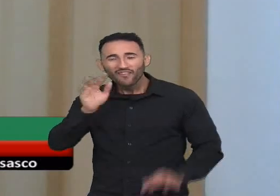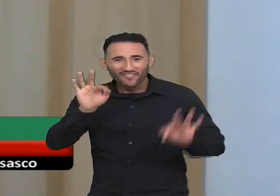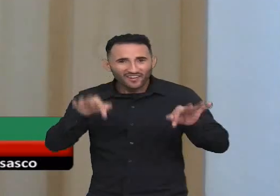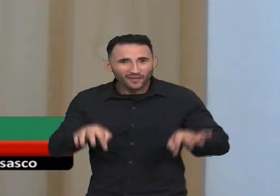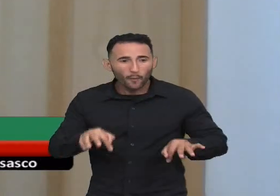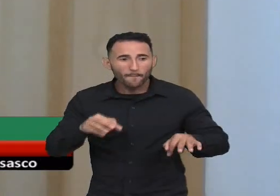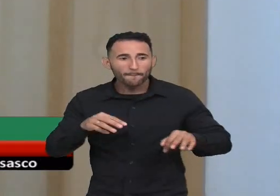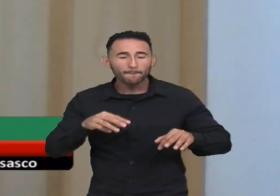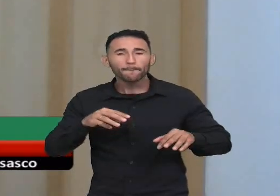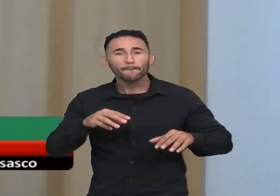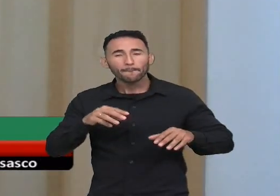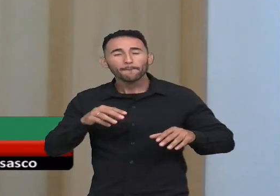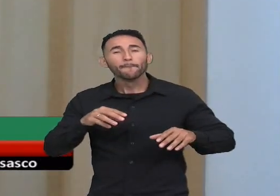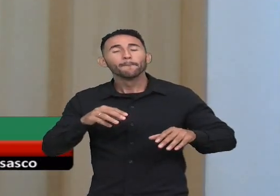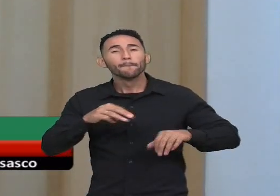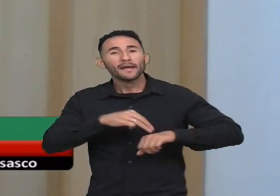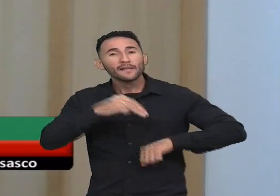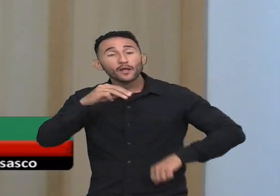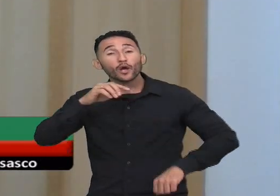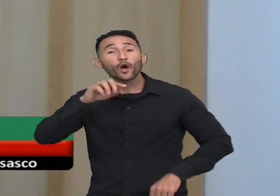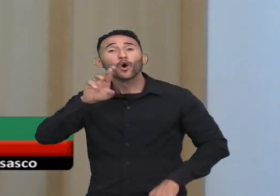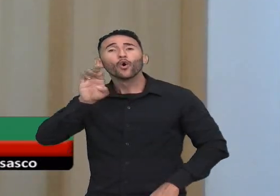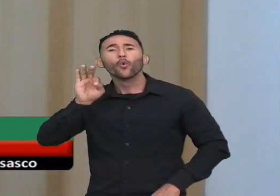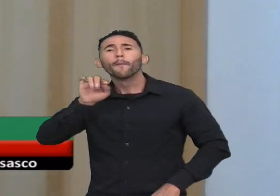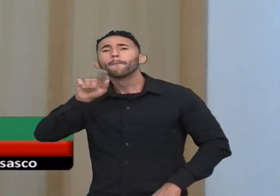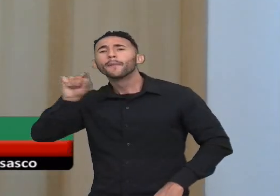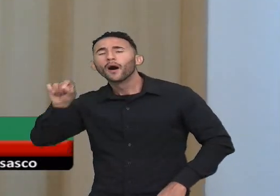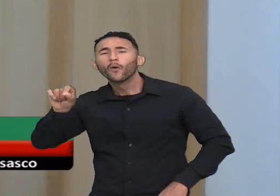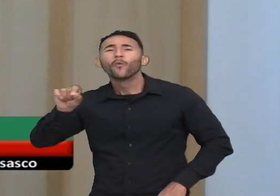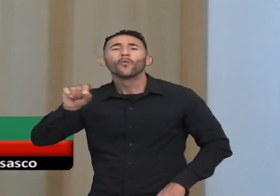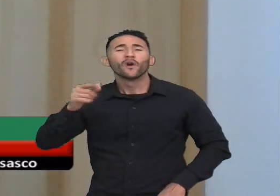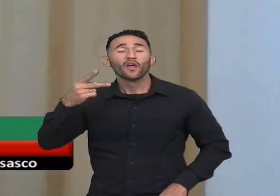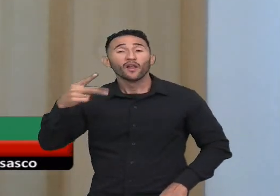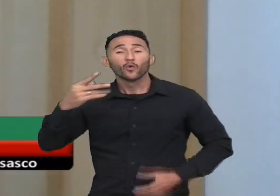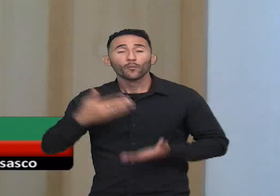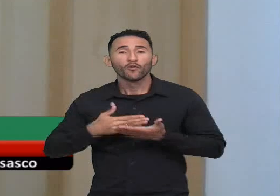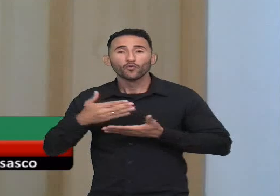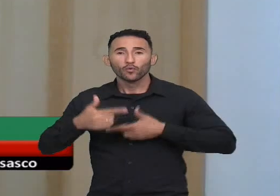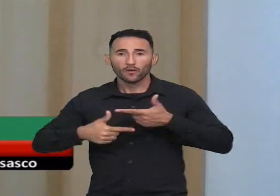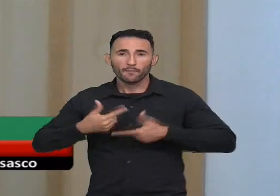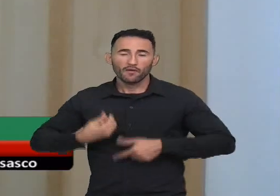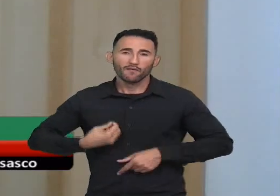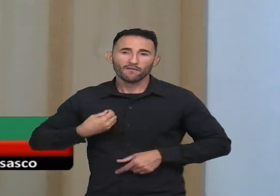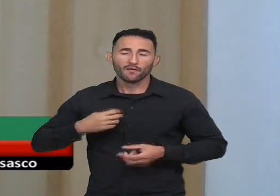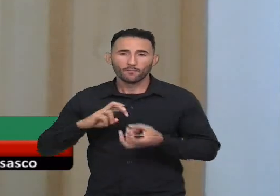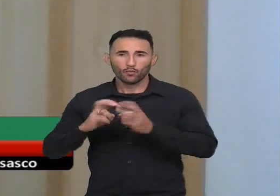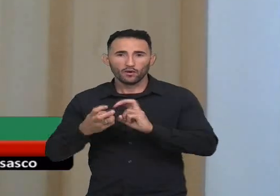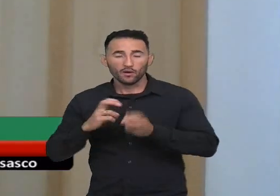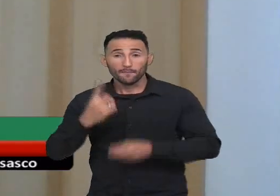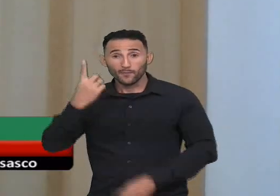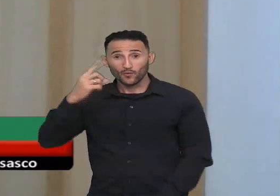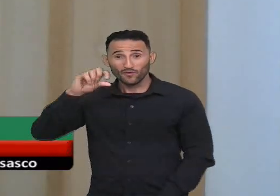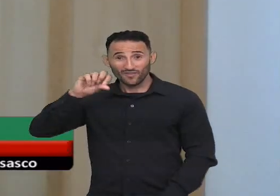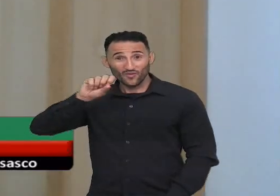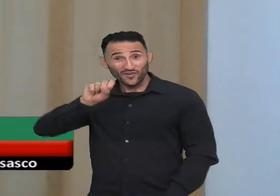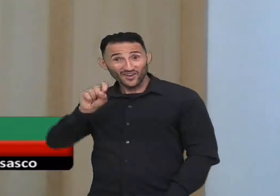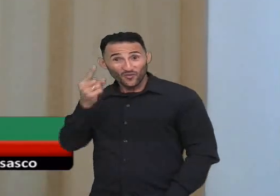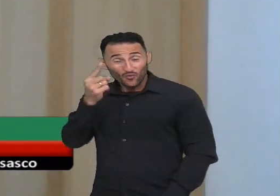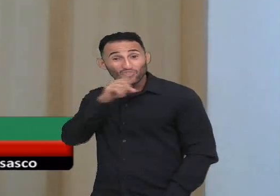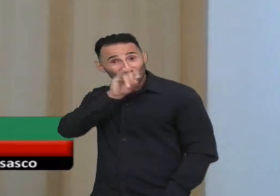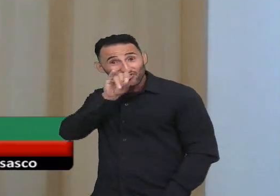mestre Rubão. Rubens Vieira, conhecido como mestre Rubão, iniciou sua vida na capoeira em 1981, quando eu nasci,